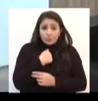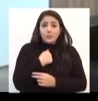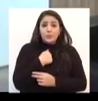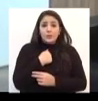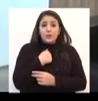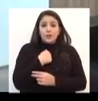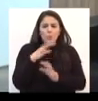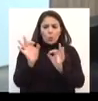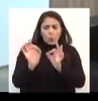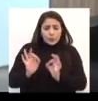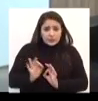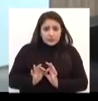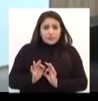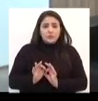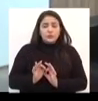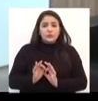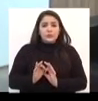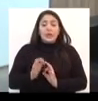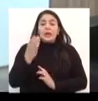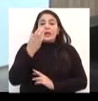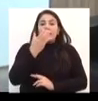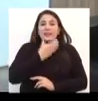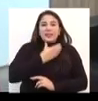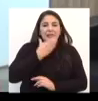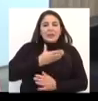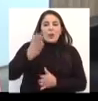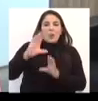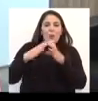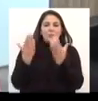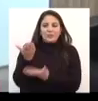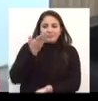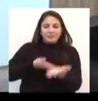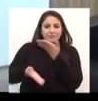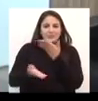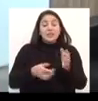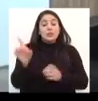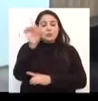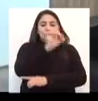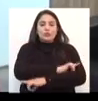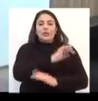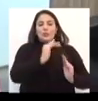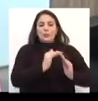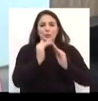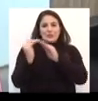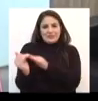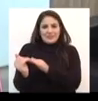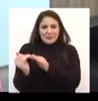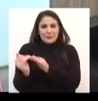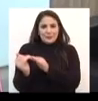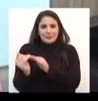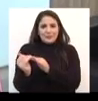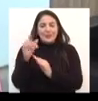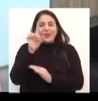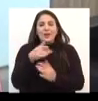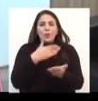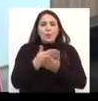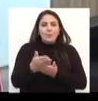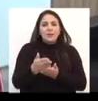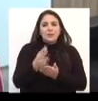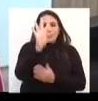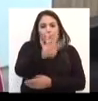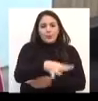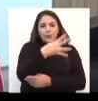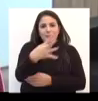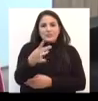eu sou um dos organizadores do Natal Comunitário na Vera Cruz e do Dia do Vizinho na Vera Cruz, que é o Dia do Vizinho, entra